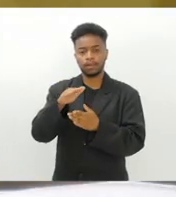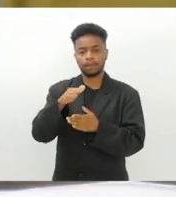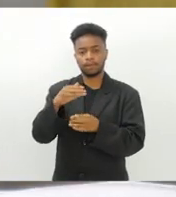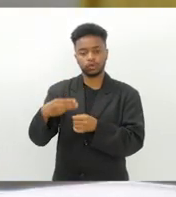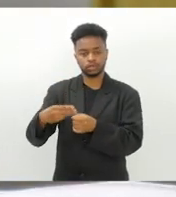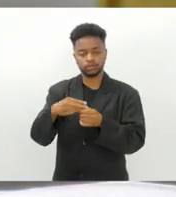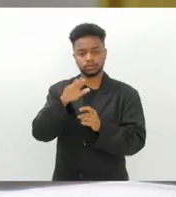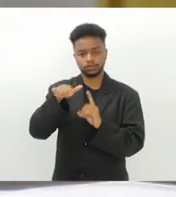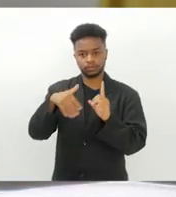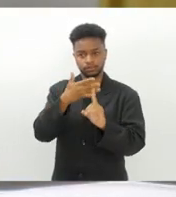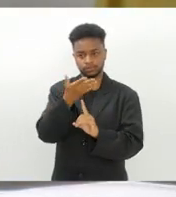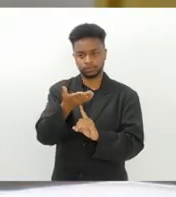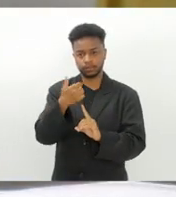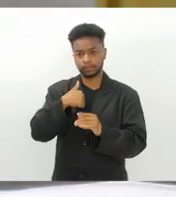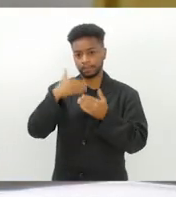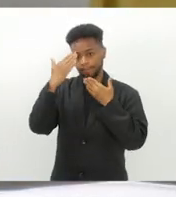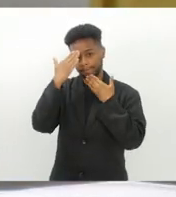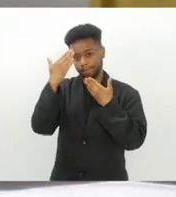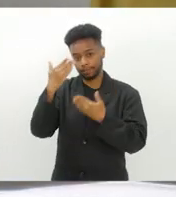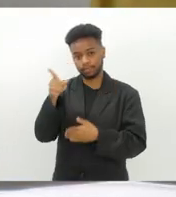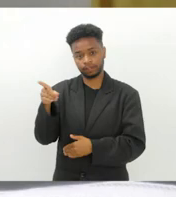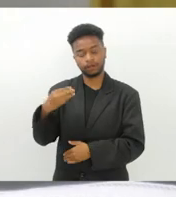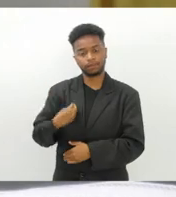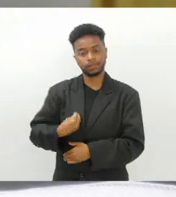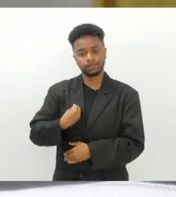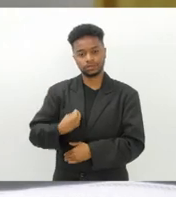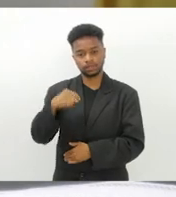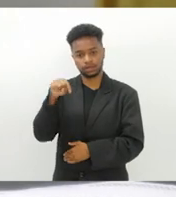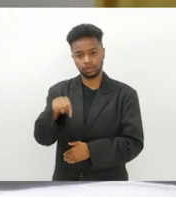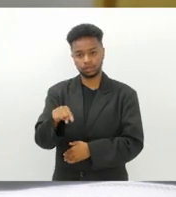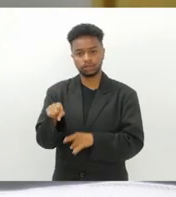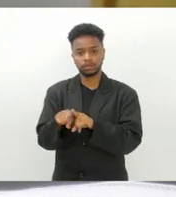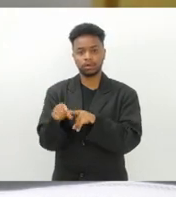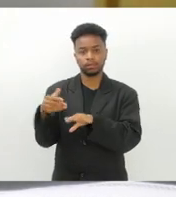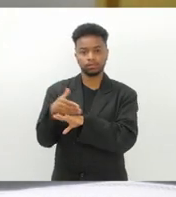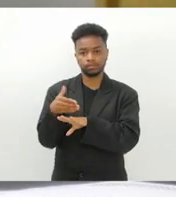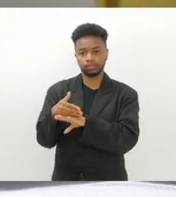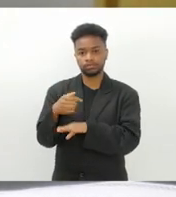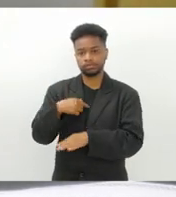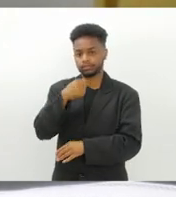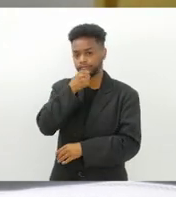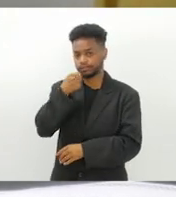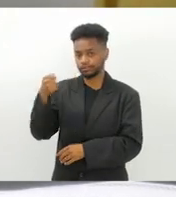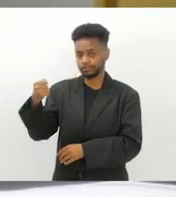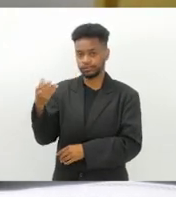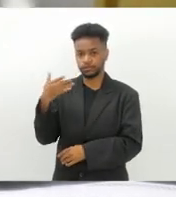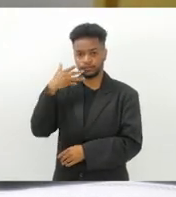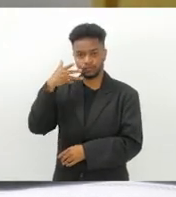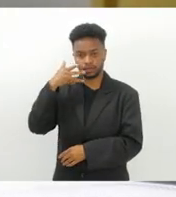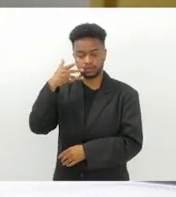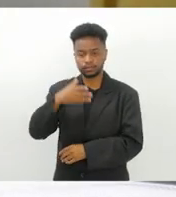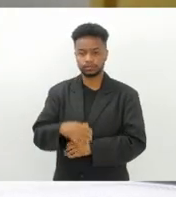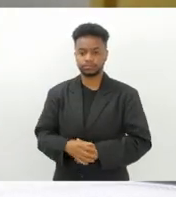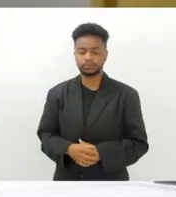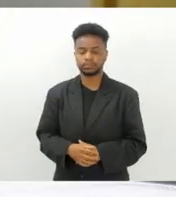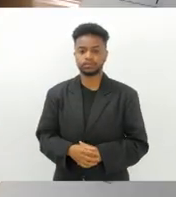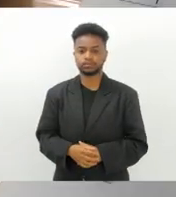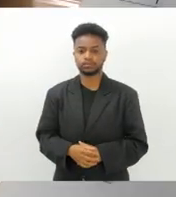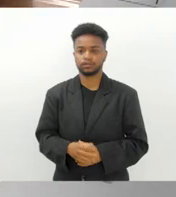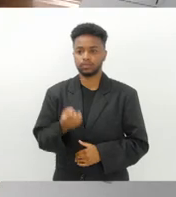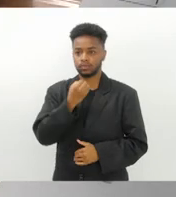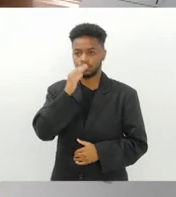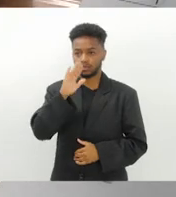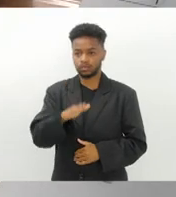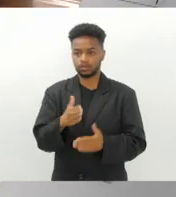Então, agradecendo, Leonardo, a sua presença, a sua participação, a palavra é completamente sua. Boa